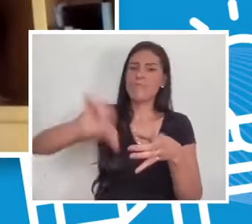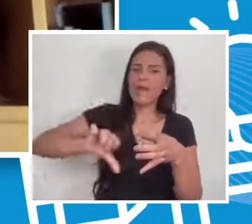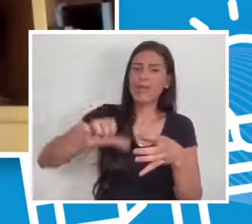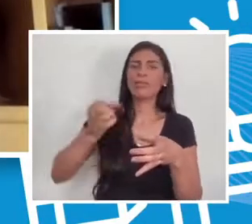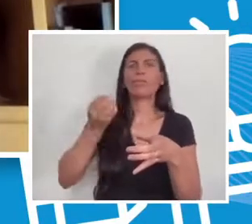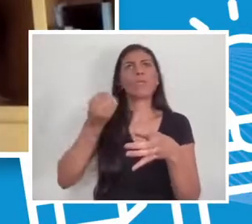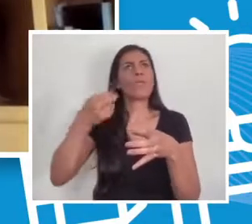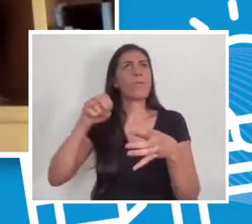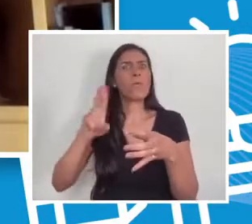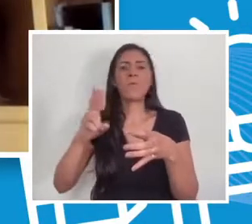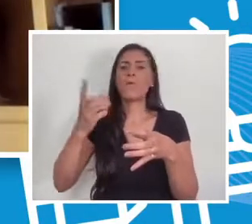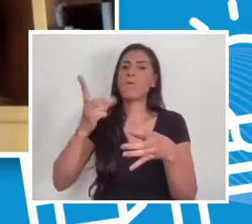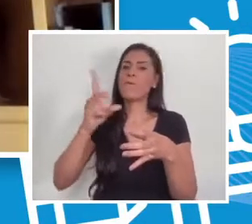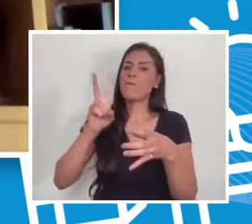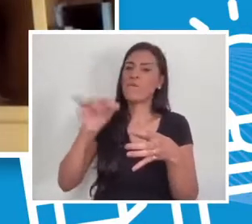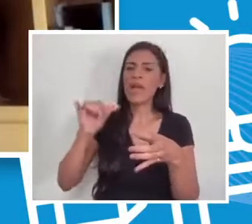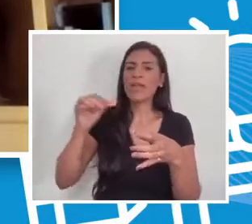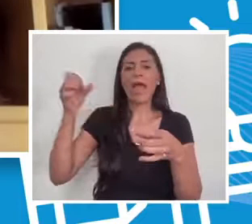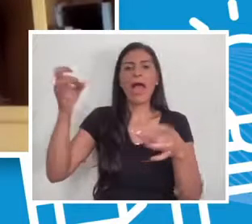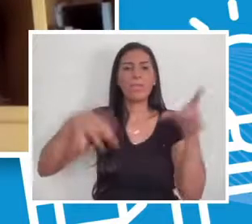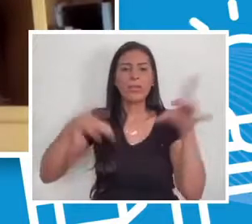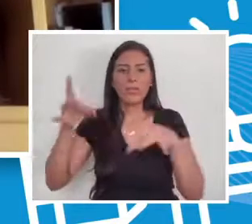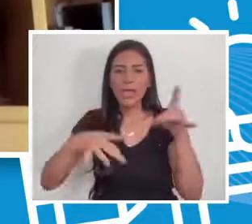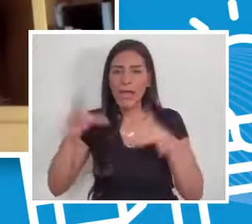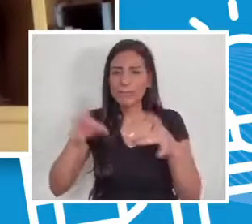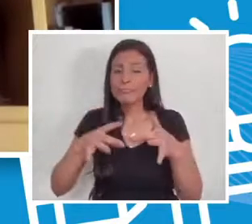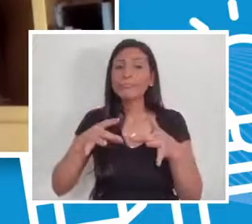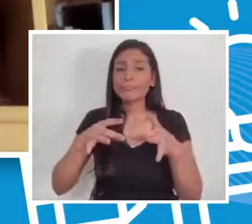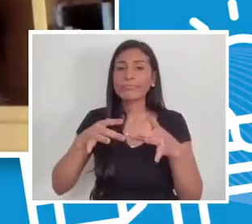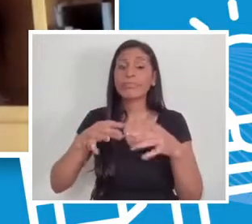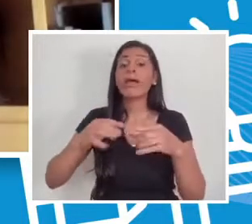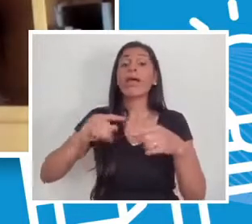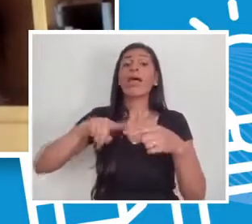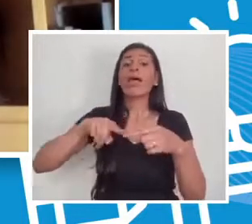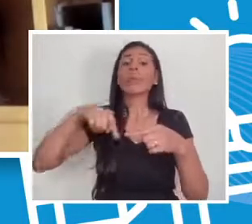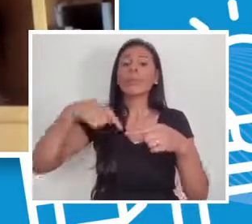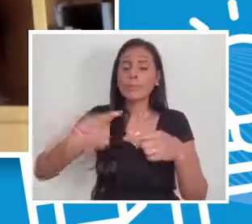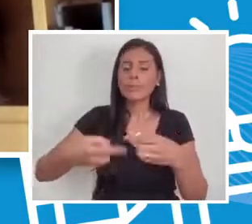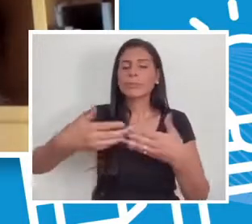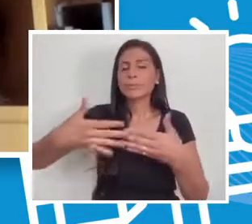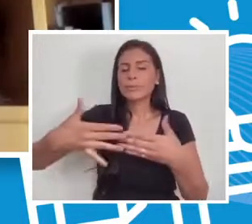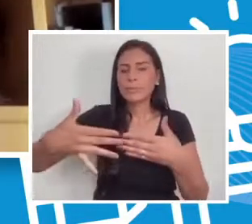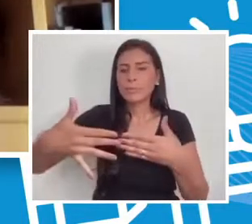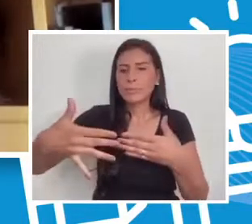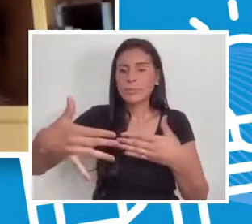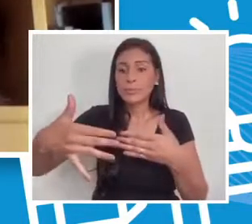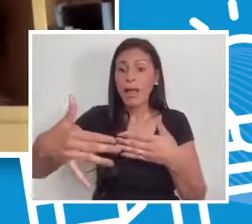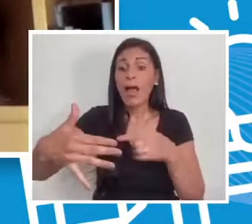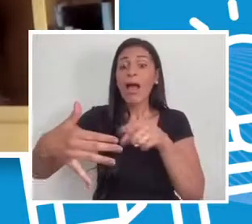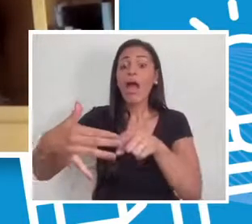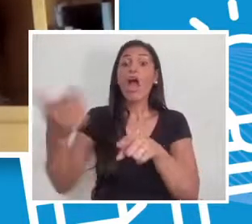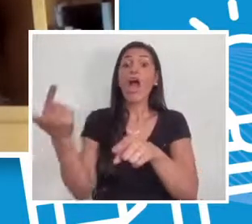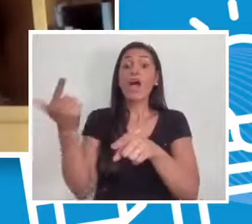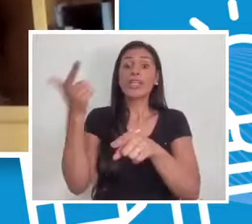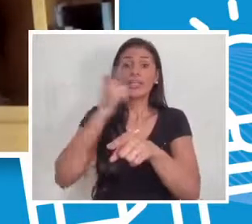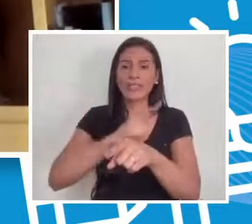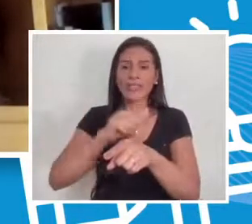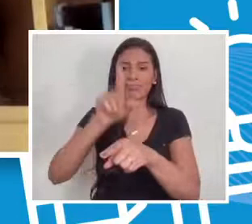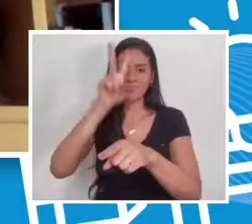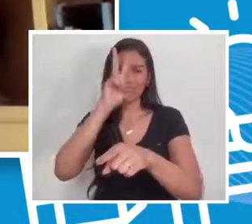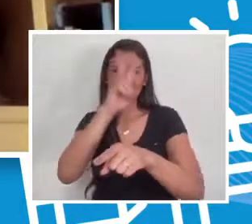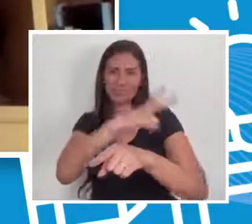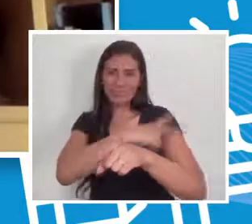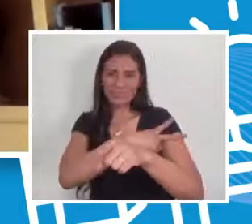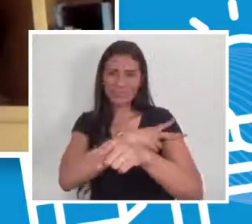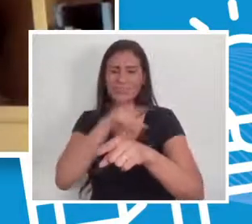evadir. Depois nós vamos ter aproximadamente 13% dos que chegam até a segunda série, que ao